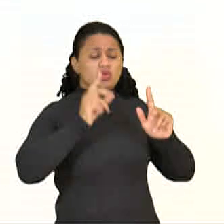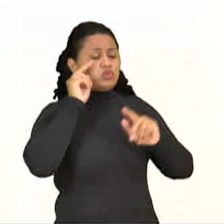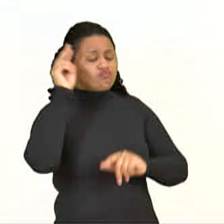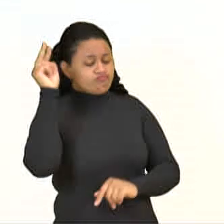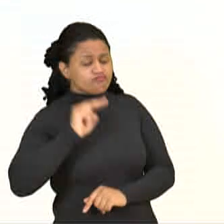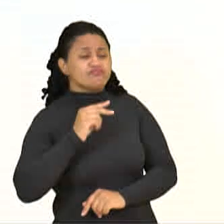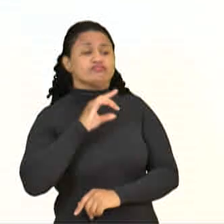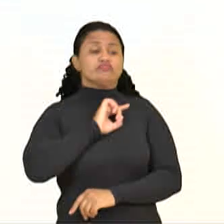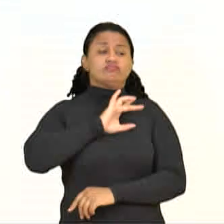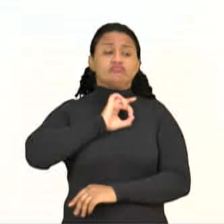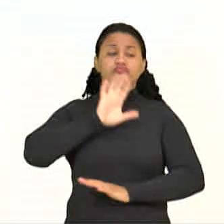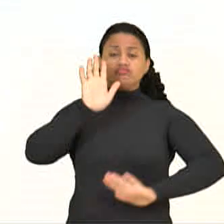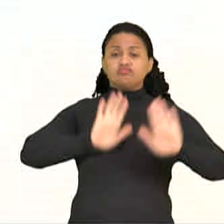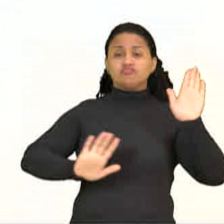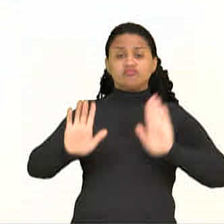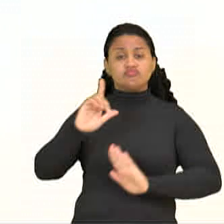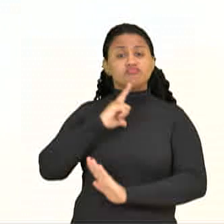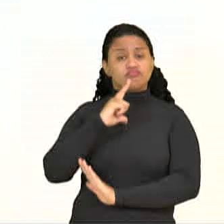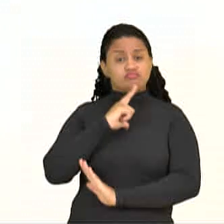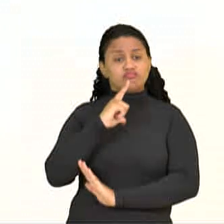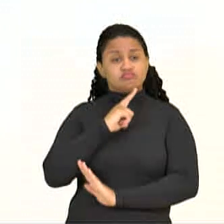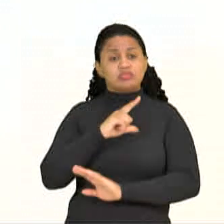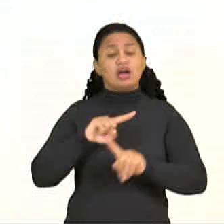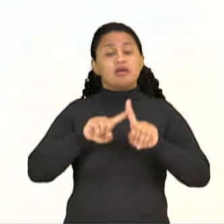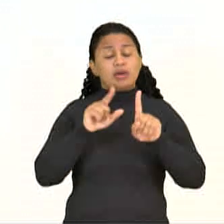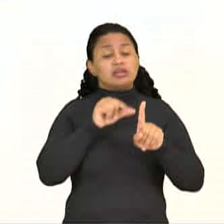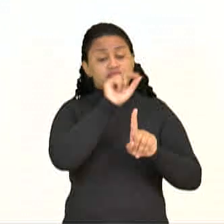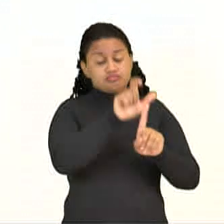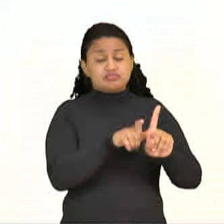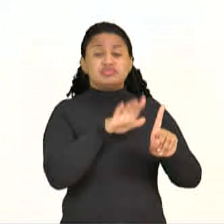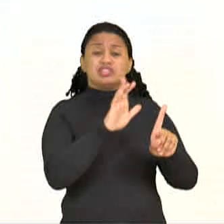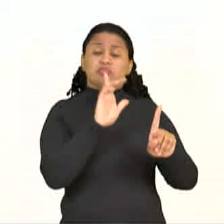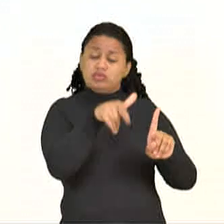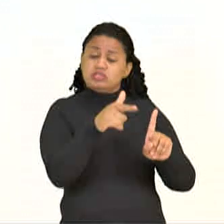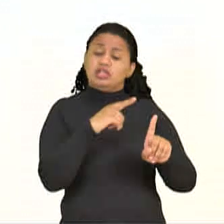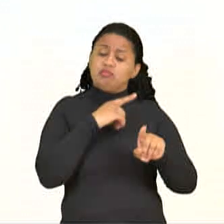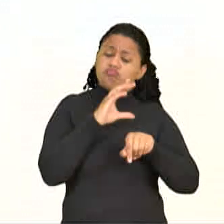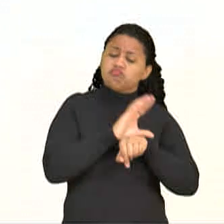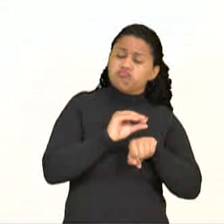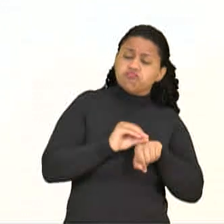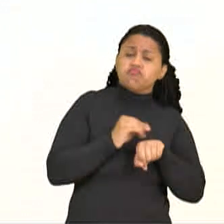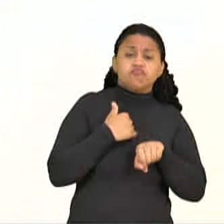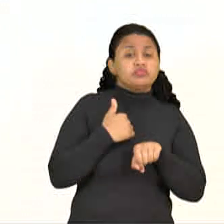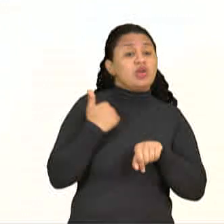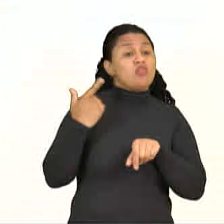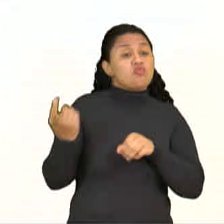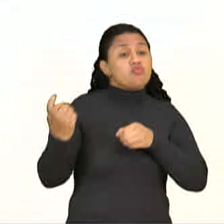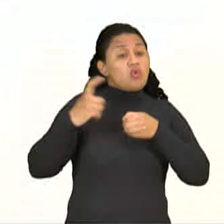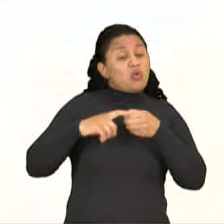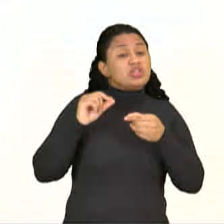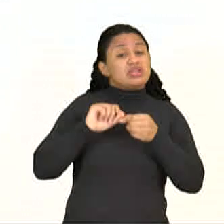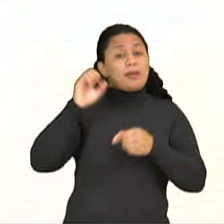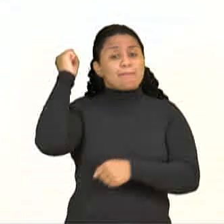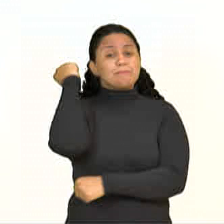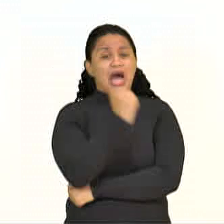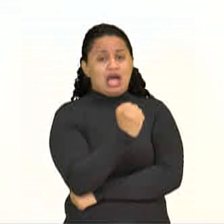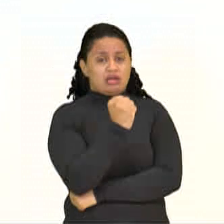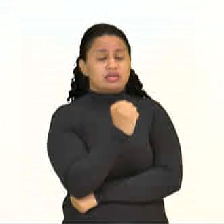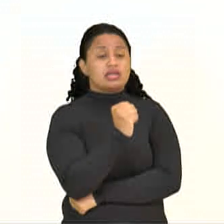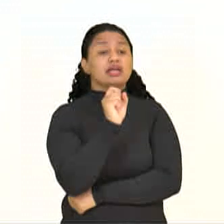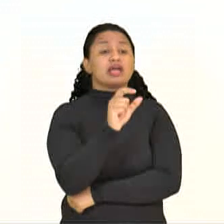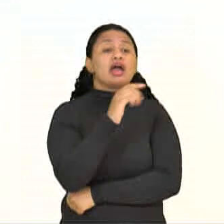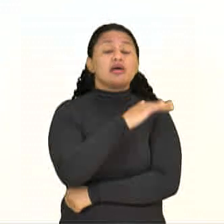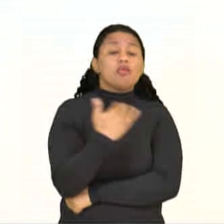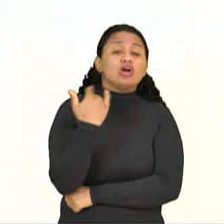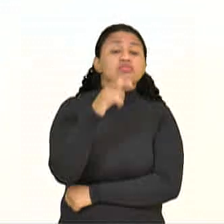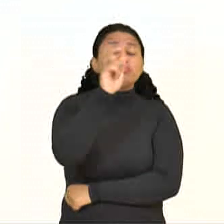sua volta, a criatura, após adquirir certo conhecimento, retorna e comete um assassinato, levando à morte de